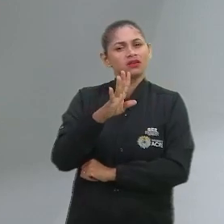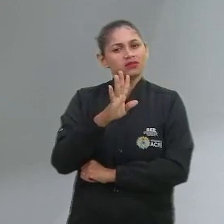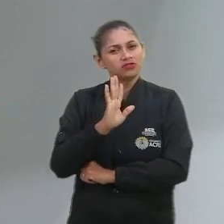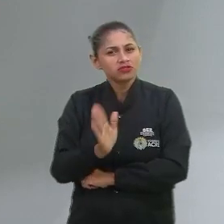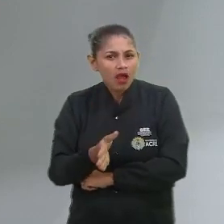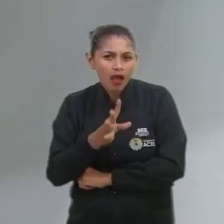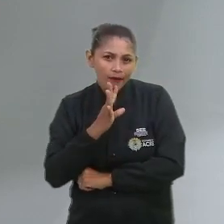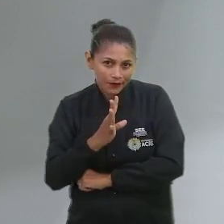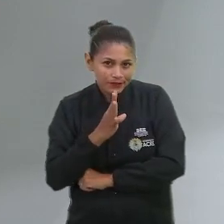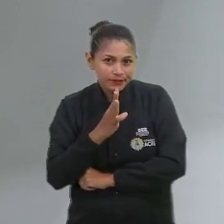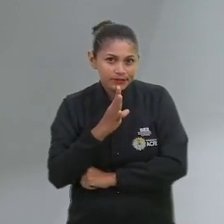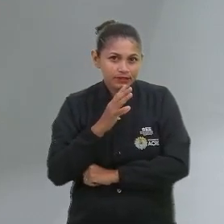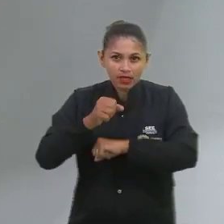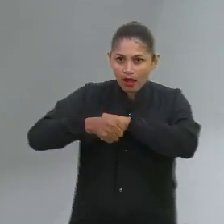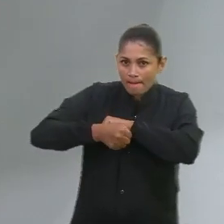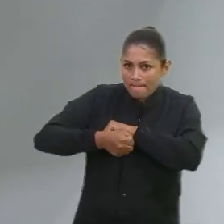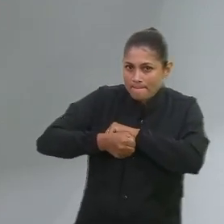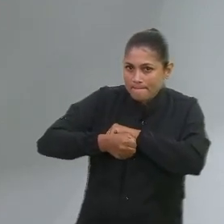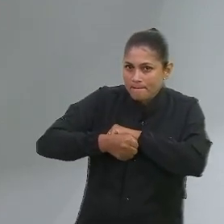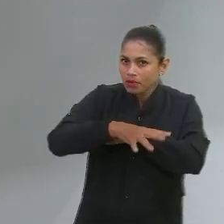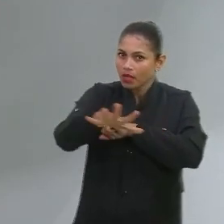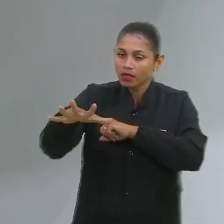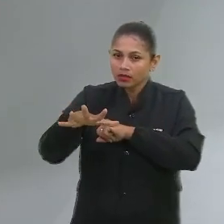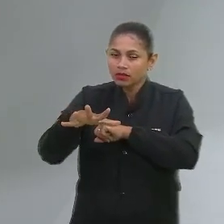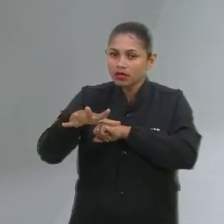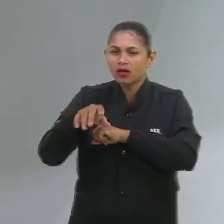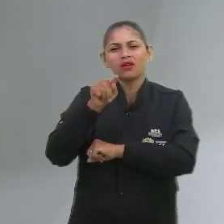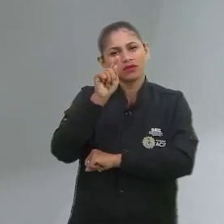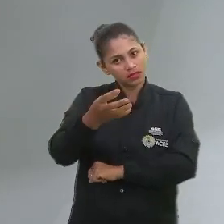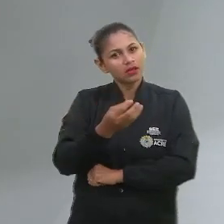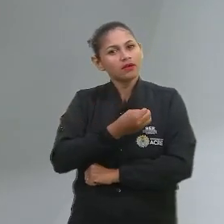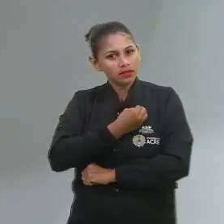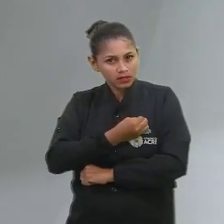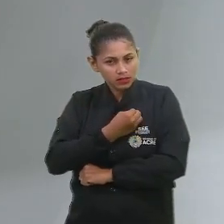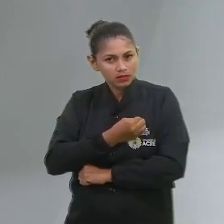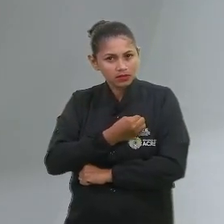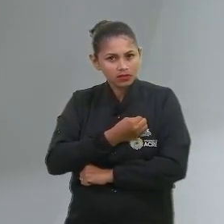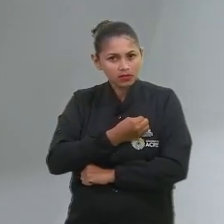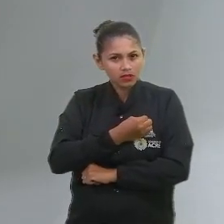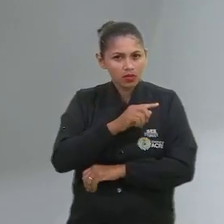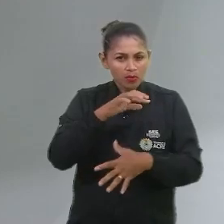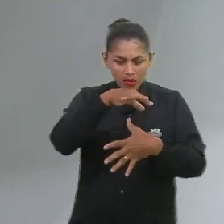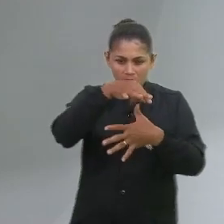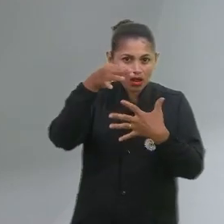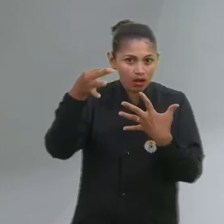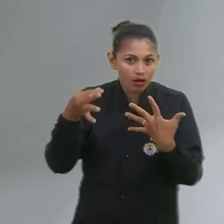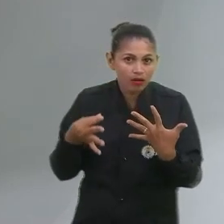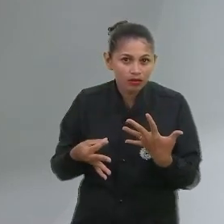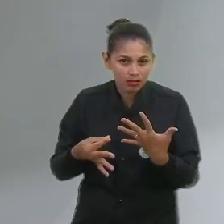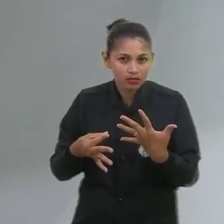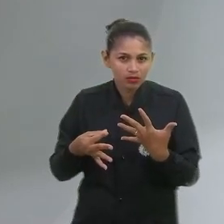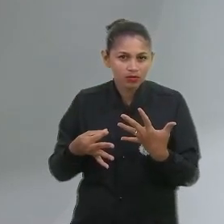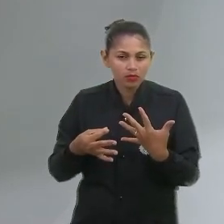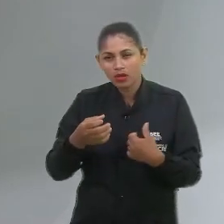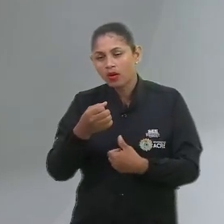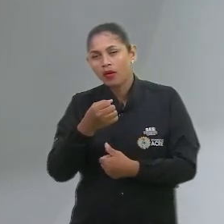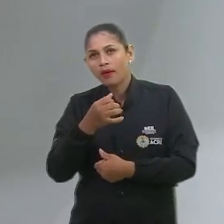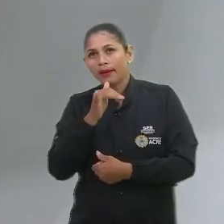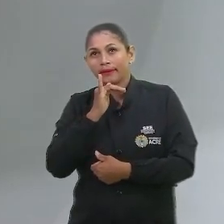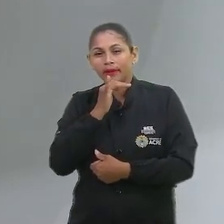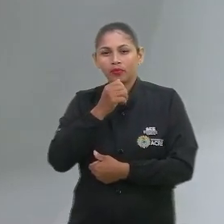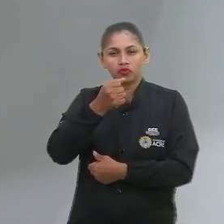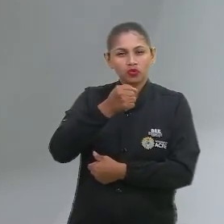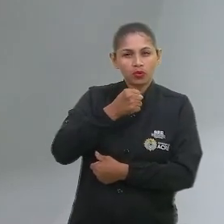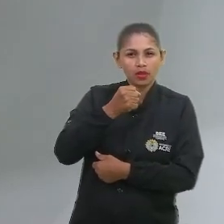mídia alternativa? Você já fez parte ou faz parte de alguma delas, como, por exemplo, um jornal da escola? Você,